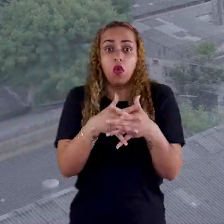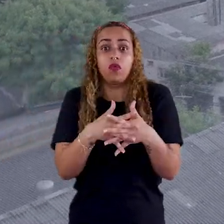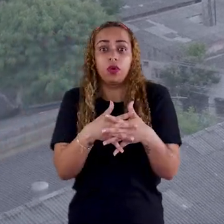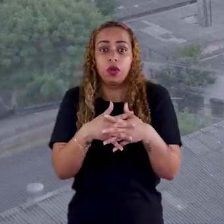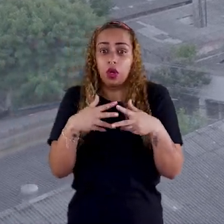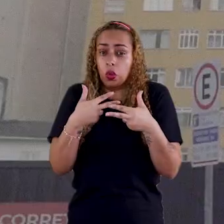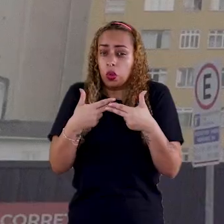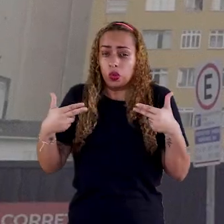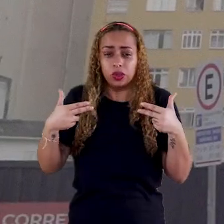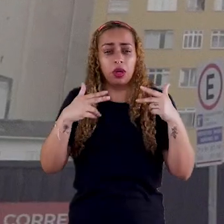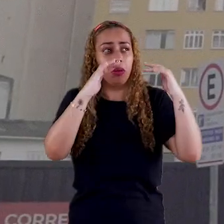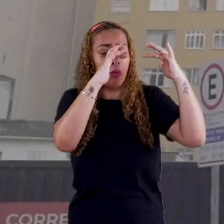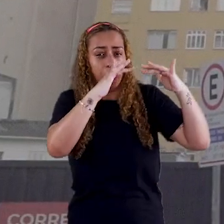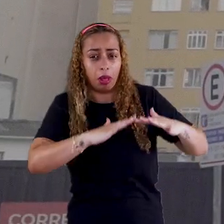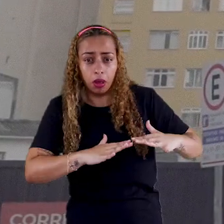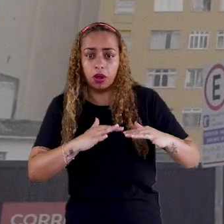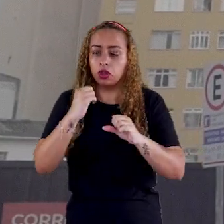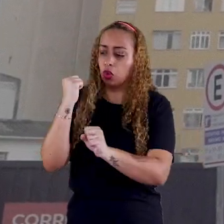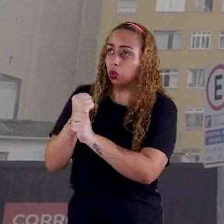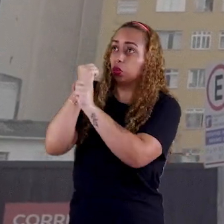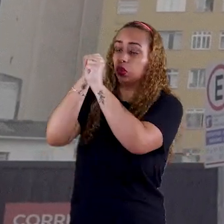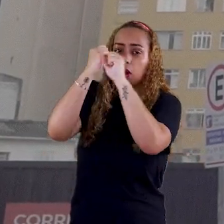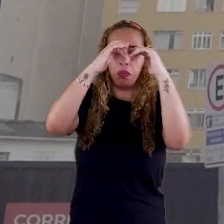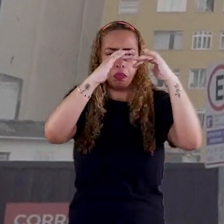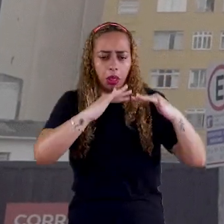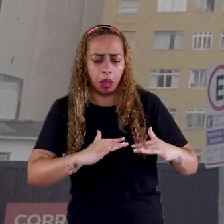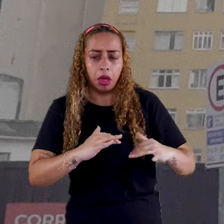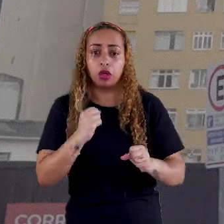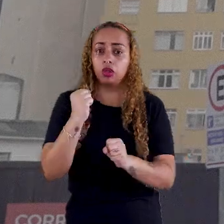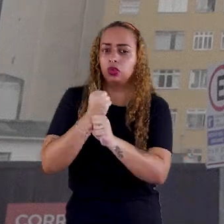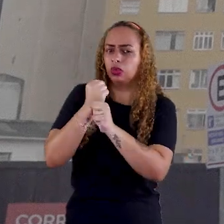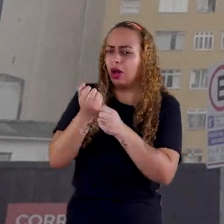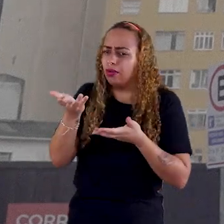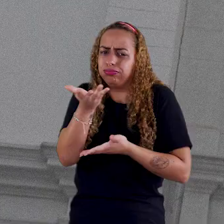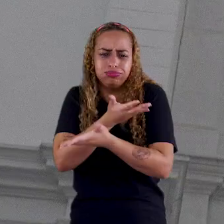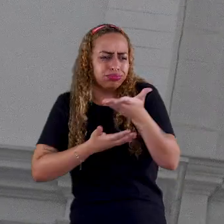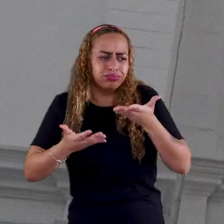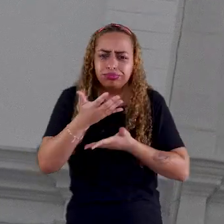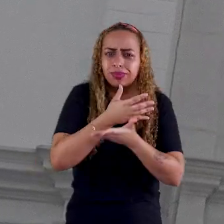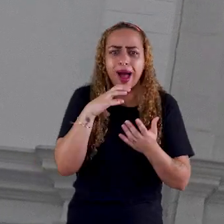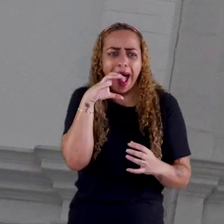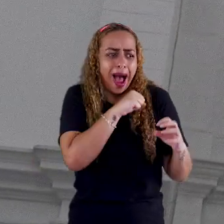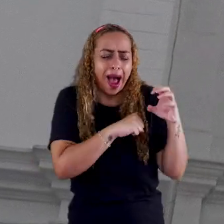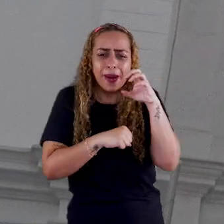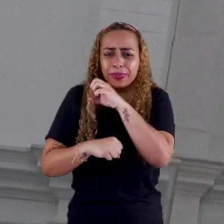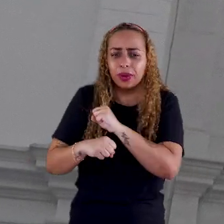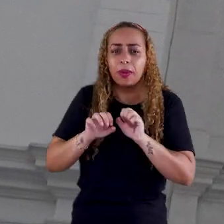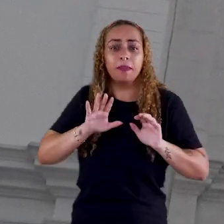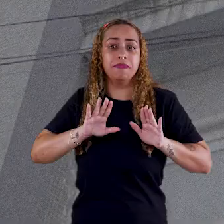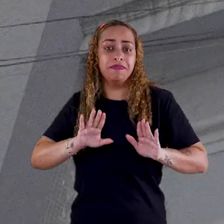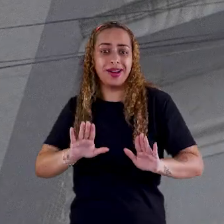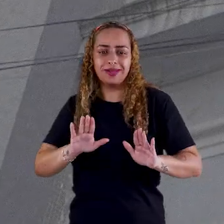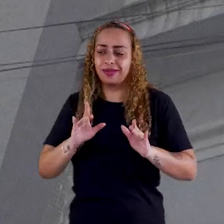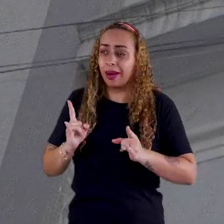as coisas são destruídas e reconstruídas, tudo acontece numa velocidade muito rápida, né? Mas aí tem